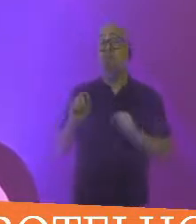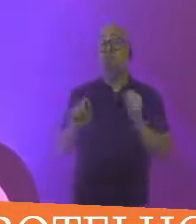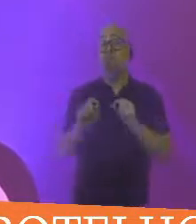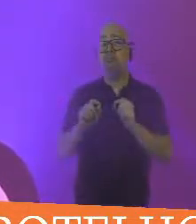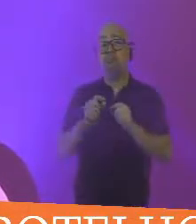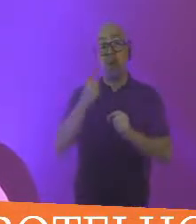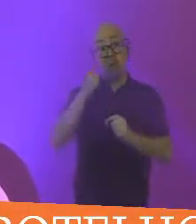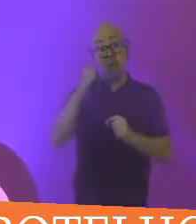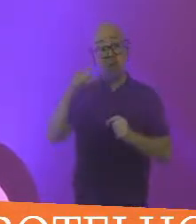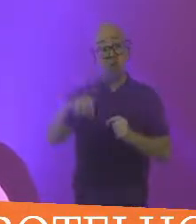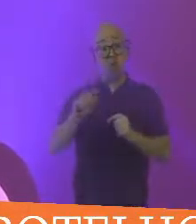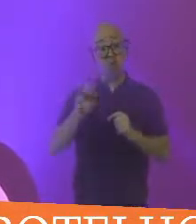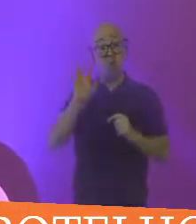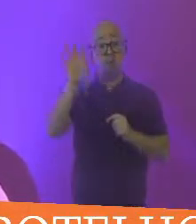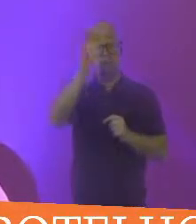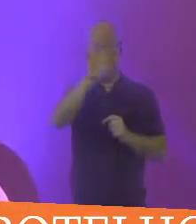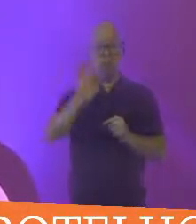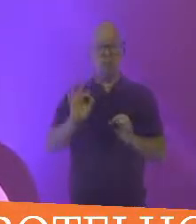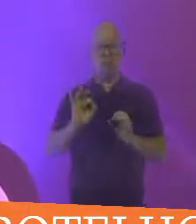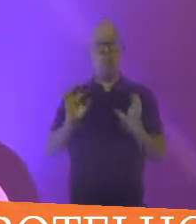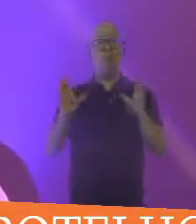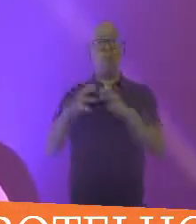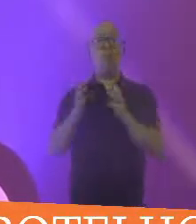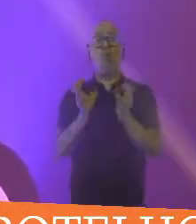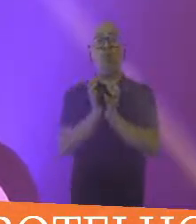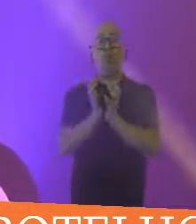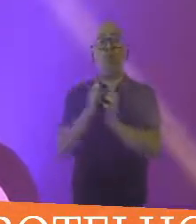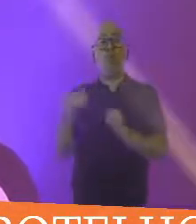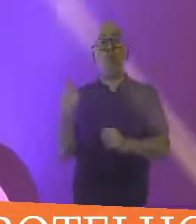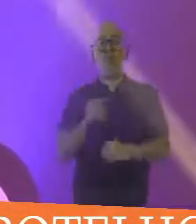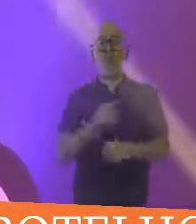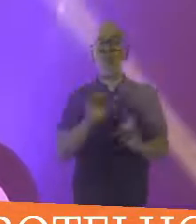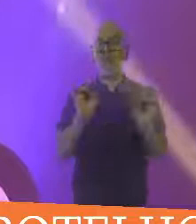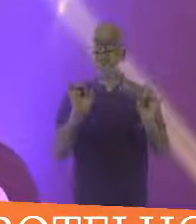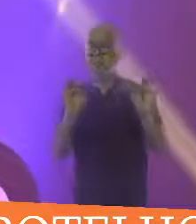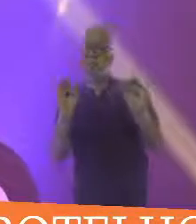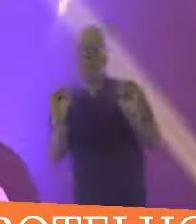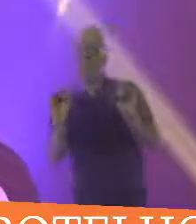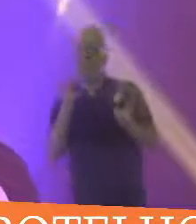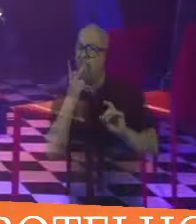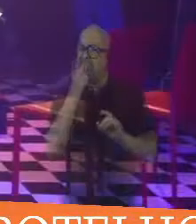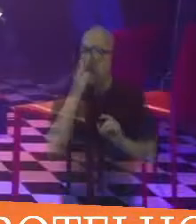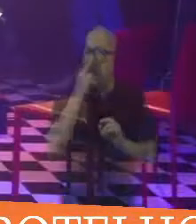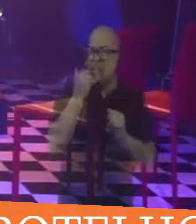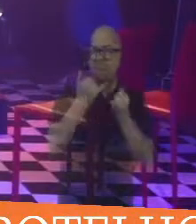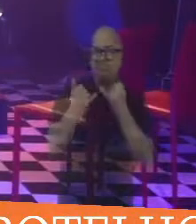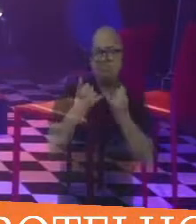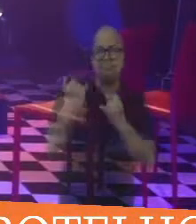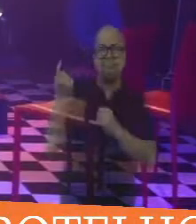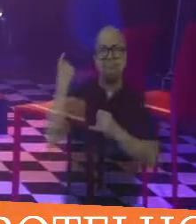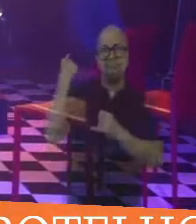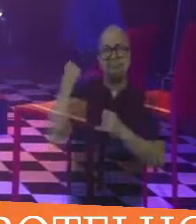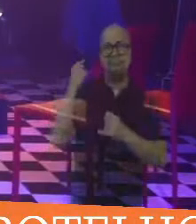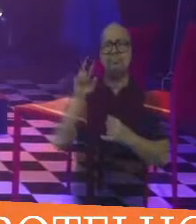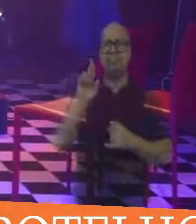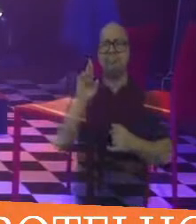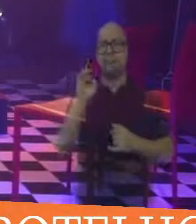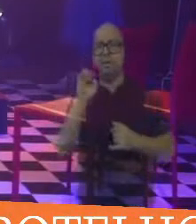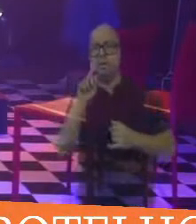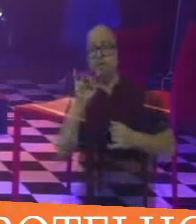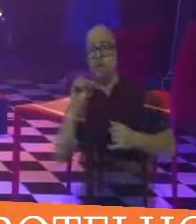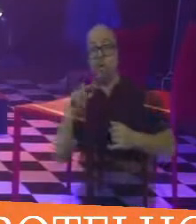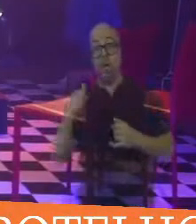temos um regional, né? O nosso grupo tem uma formação toda especial, mas tem um pouquinho do espírito do regional, porque tem a presença